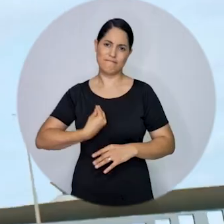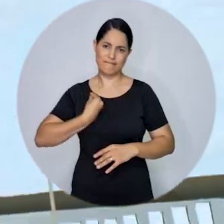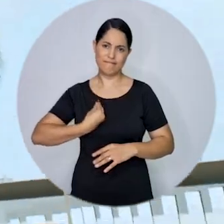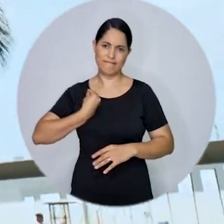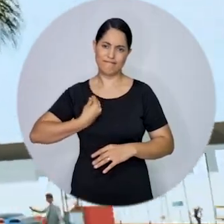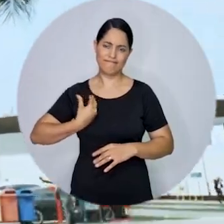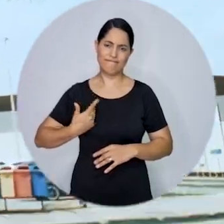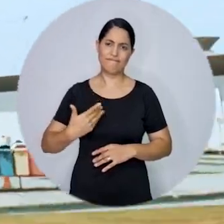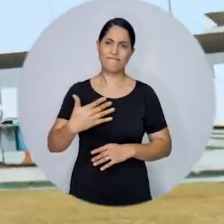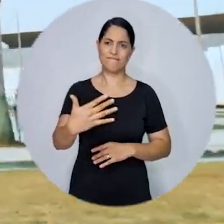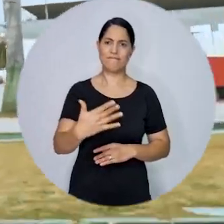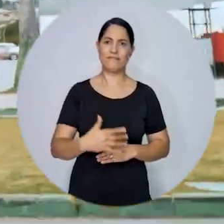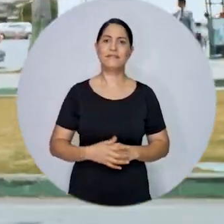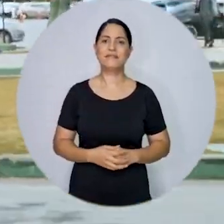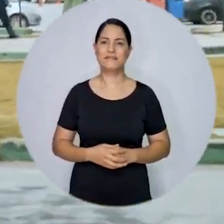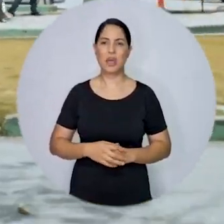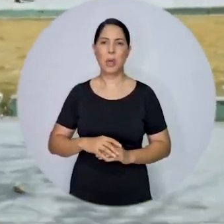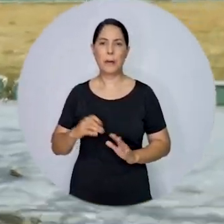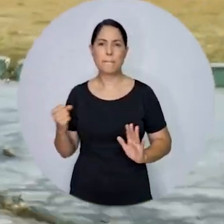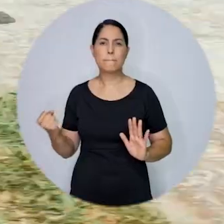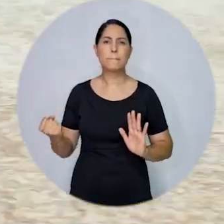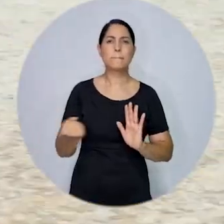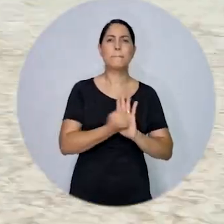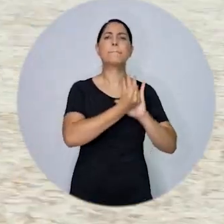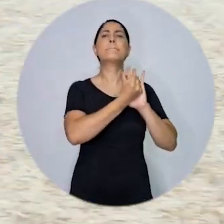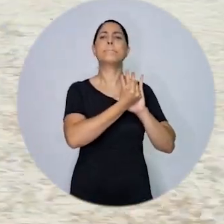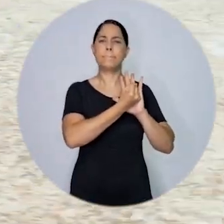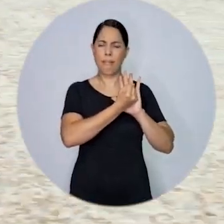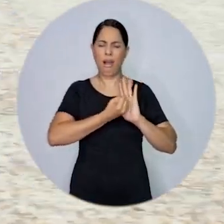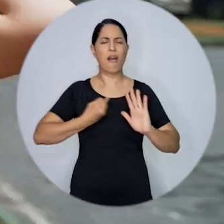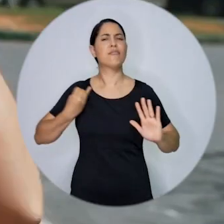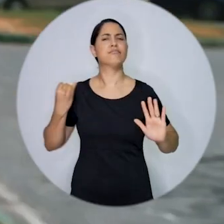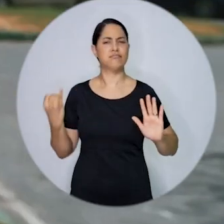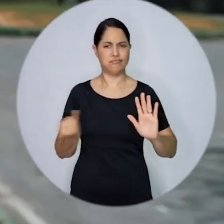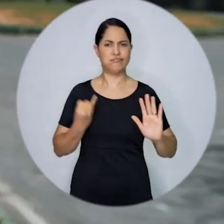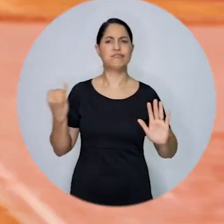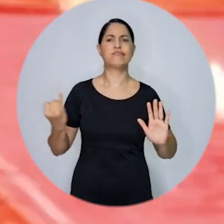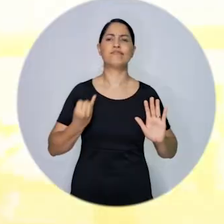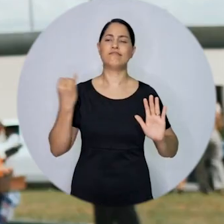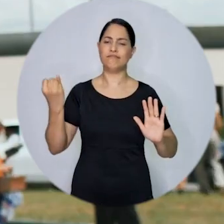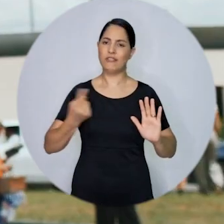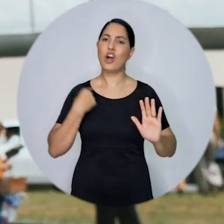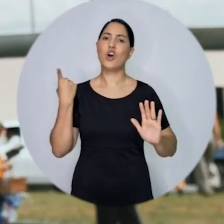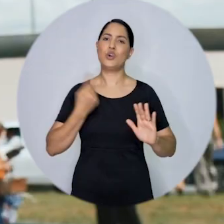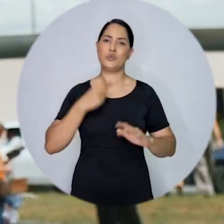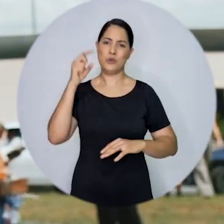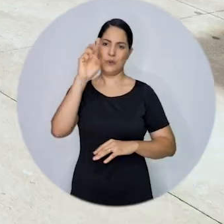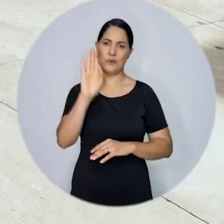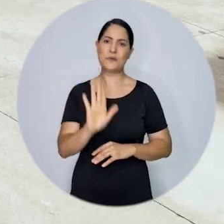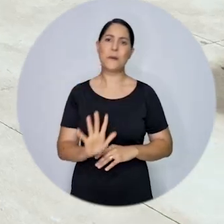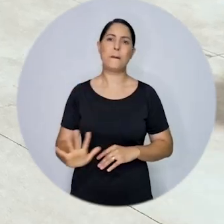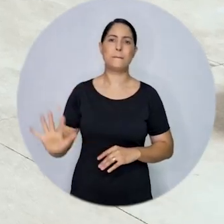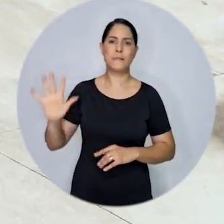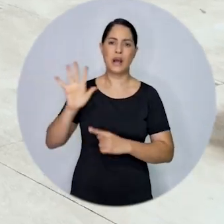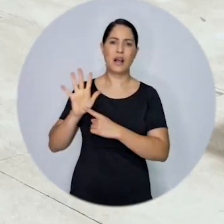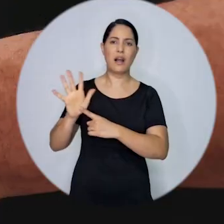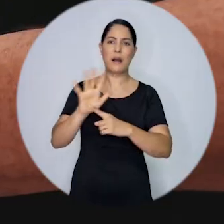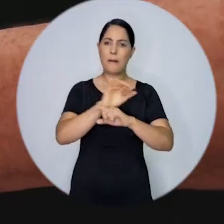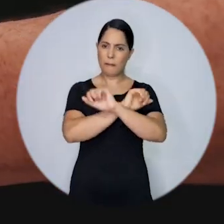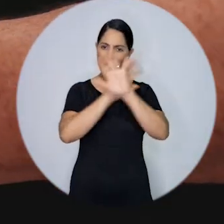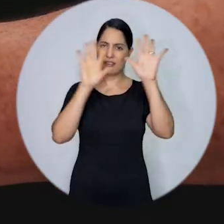Nacional tem sido um marco, sem dúvida alguma, decisivo para demonstrar ao Brasil que